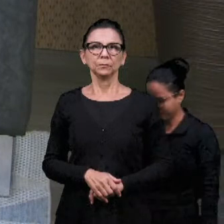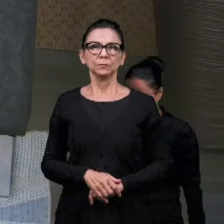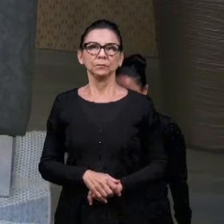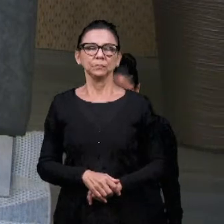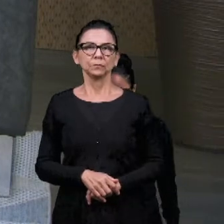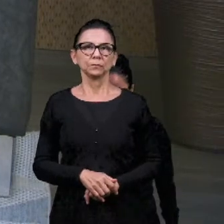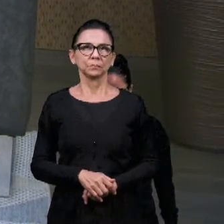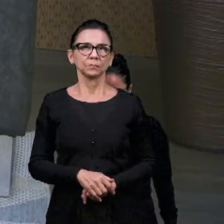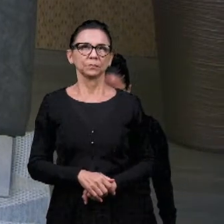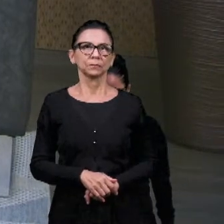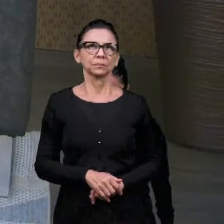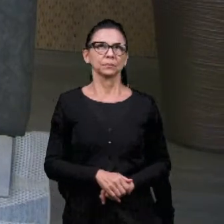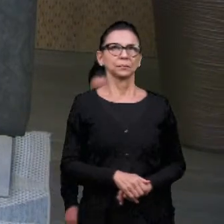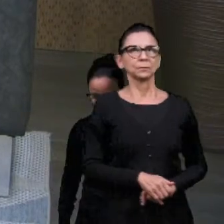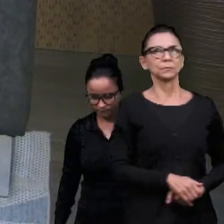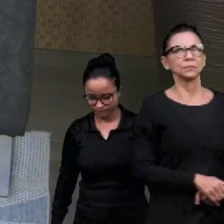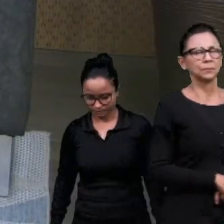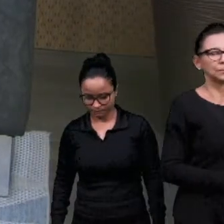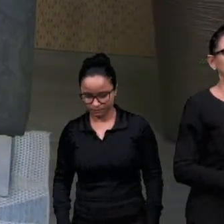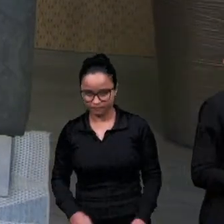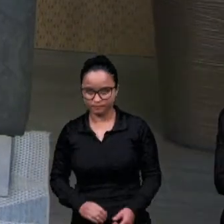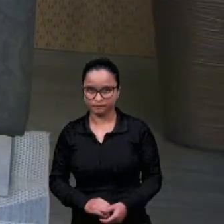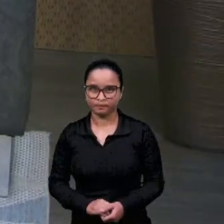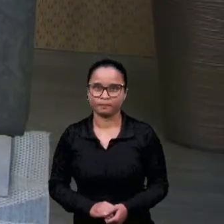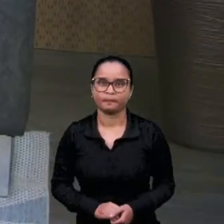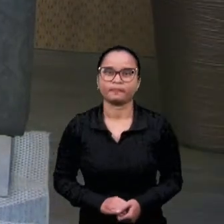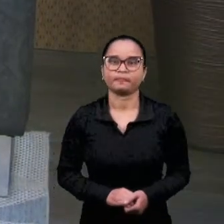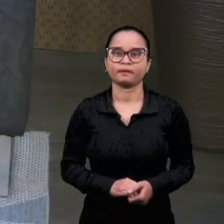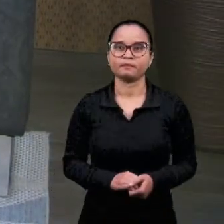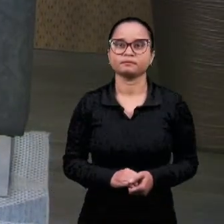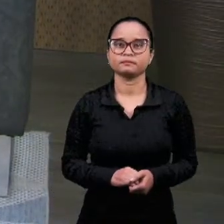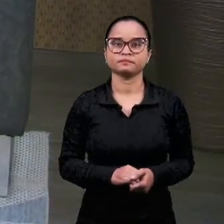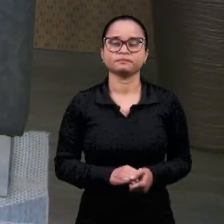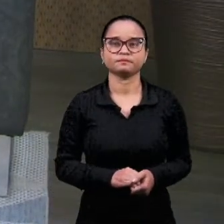virtude estava com ele para curar.